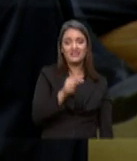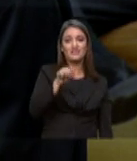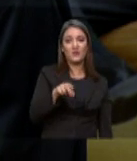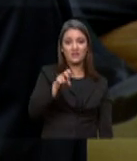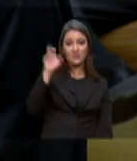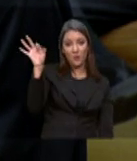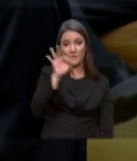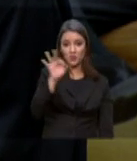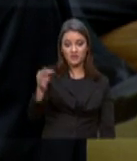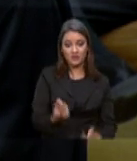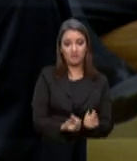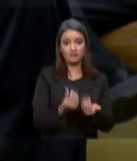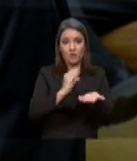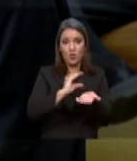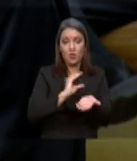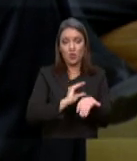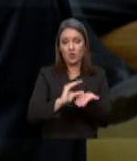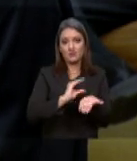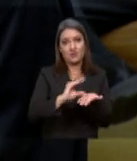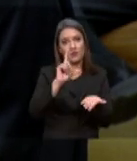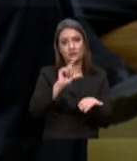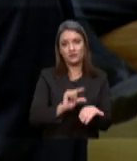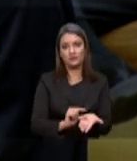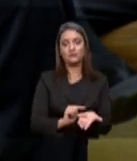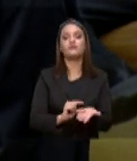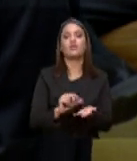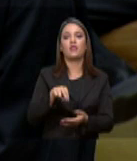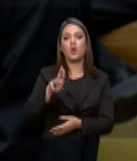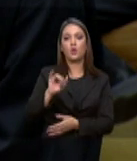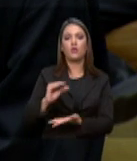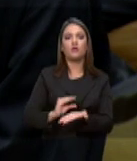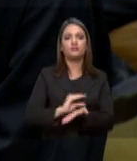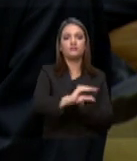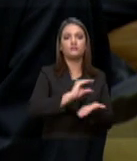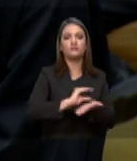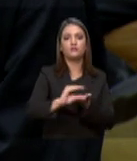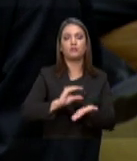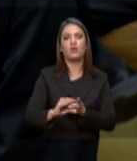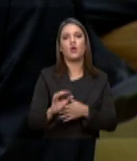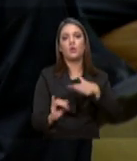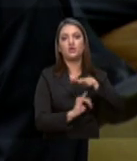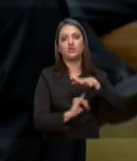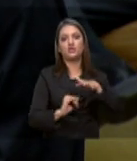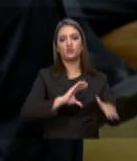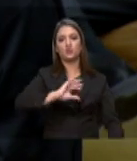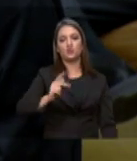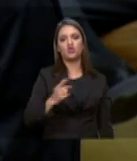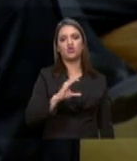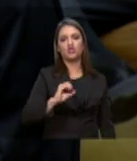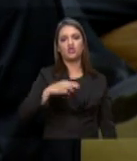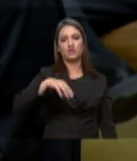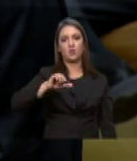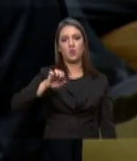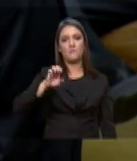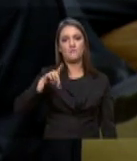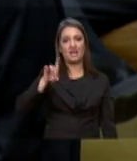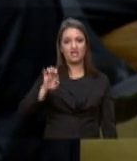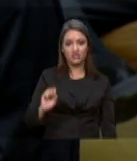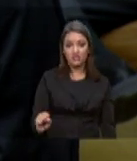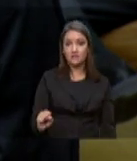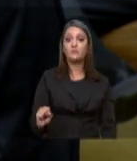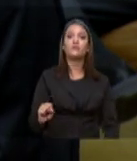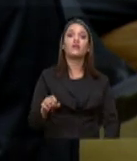56,5% no orçamento discricionário da União, destinado ao Instituto Chico Mendes de Conservação da Biodiversidade, e